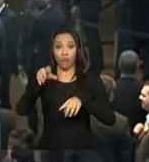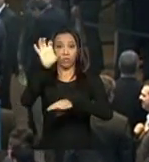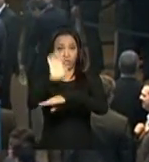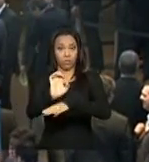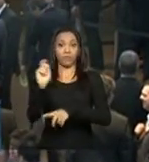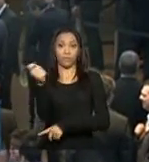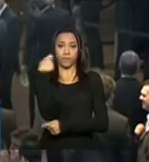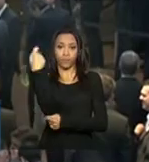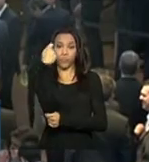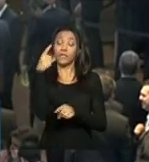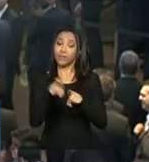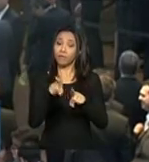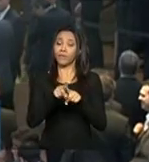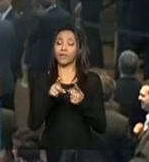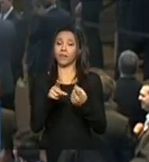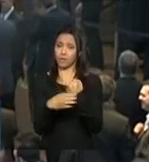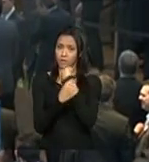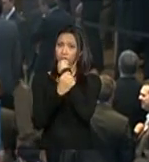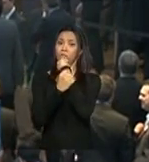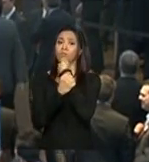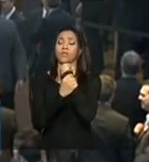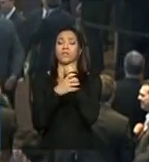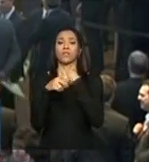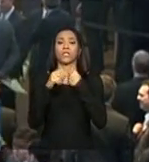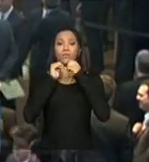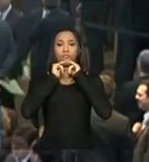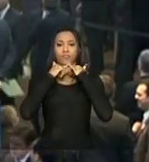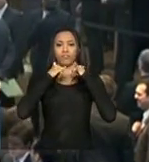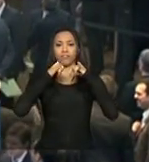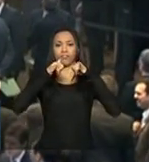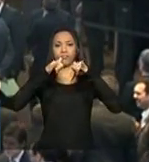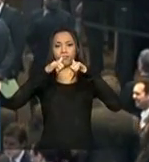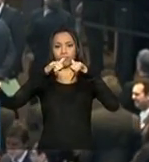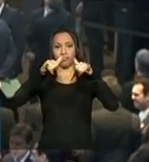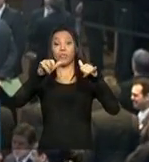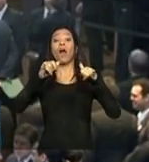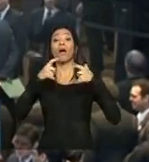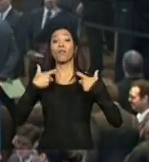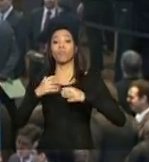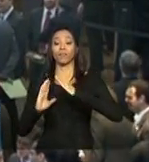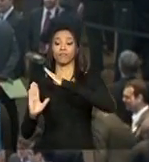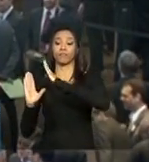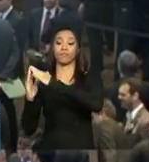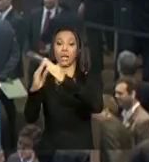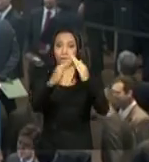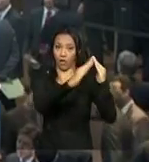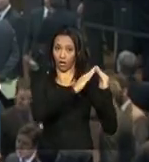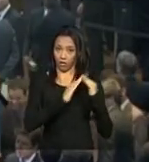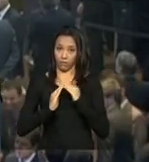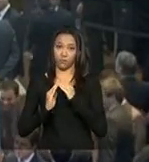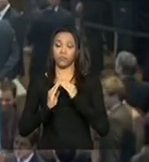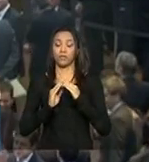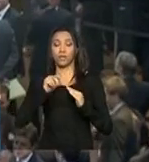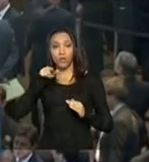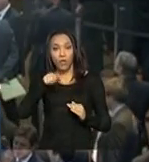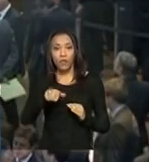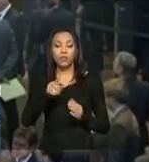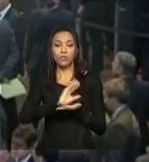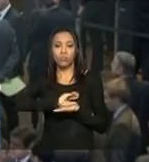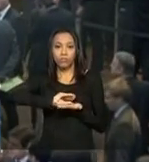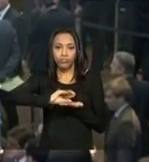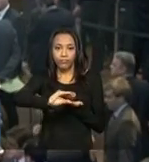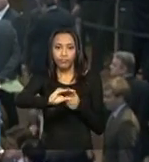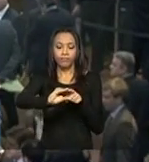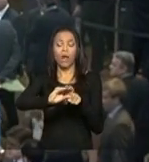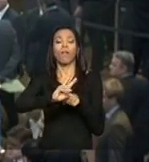aumentando também a confiabilidade no fornecimento de energia elétrica na região. Esses empreendimentos, então, vão